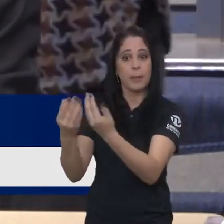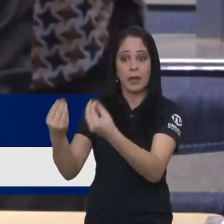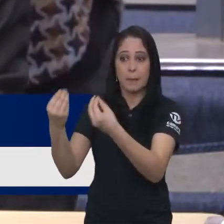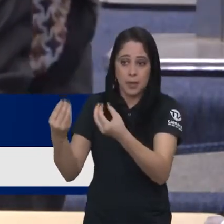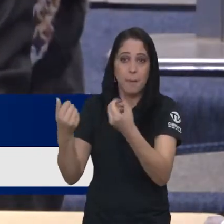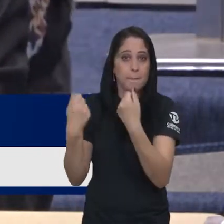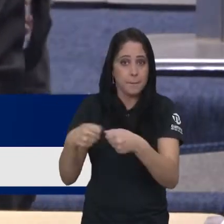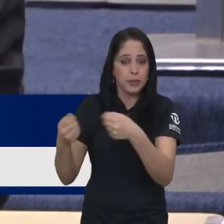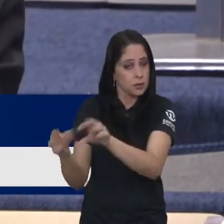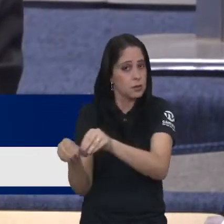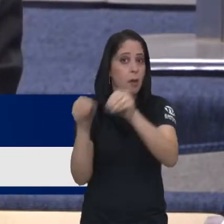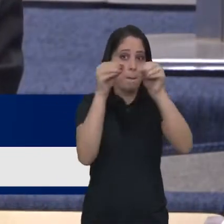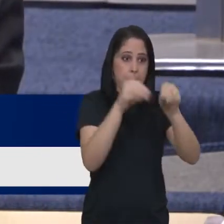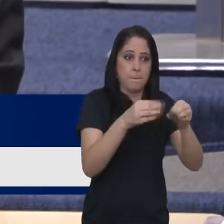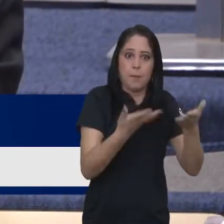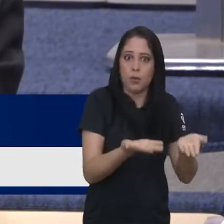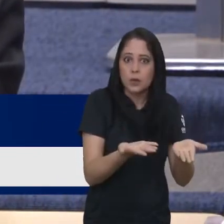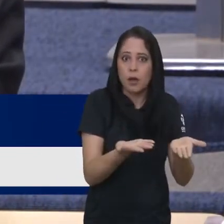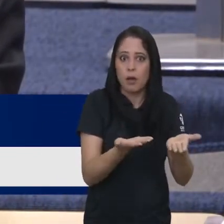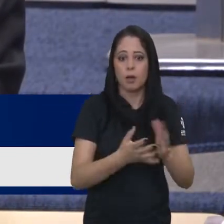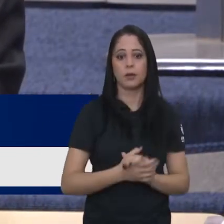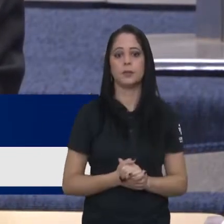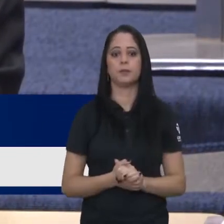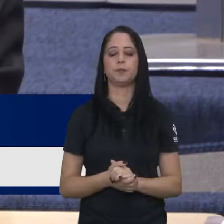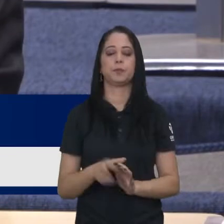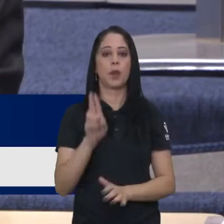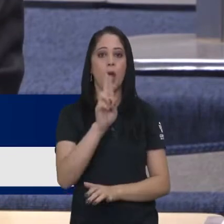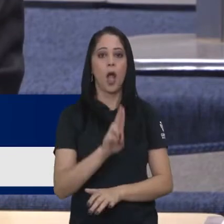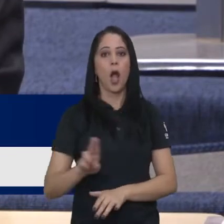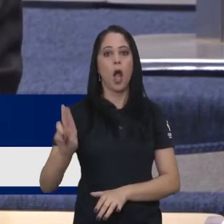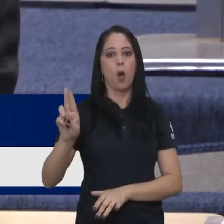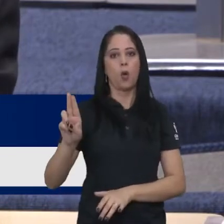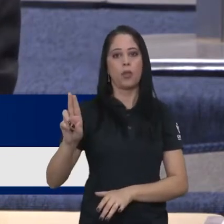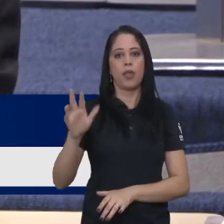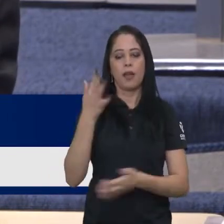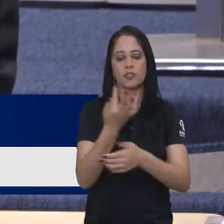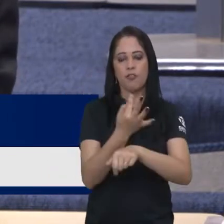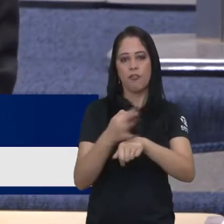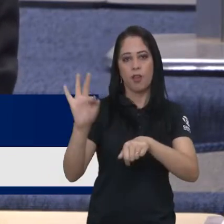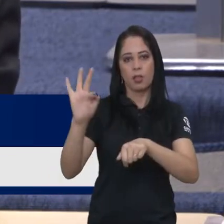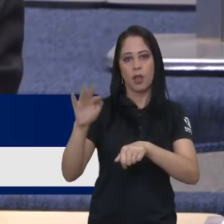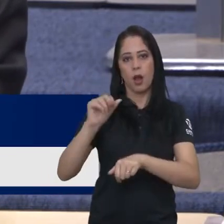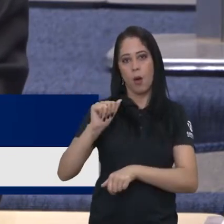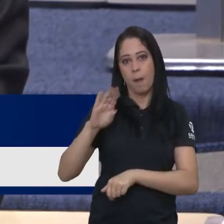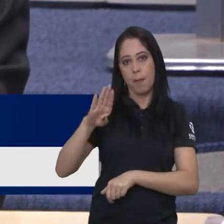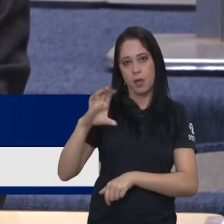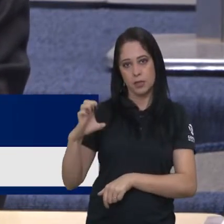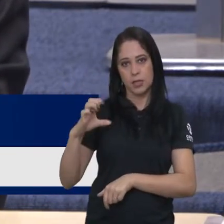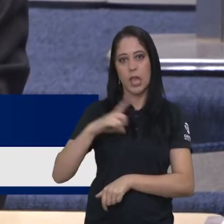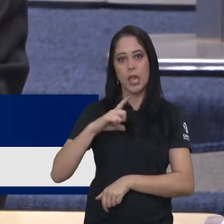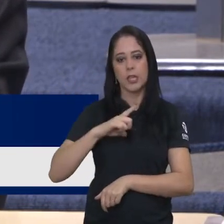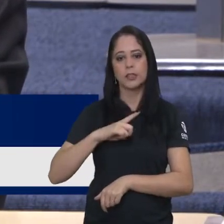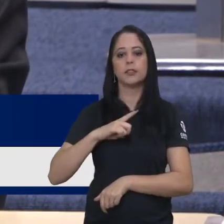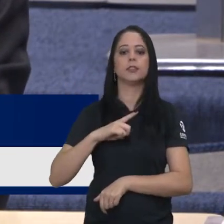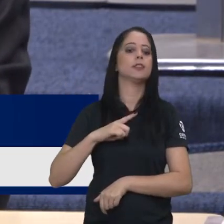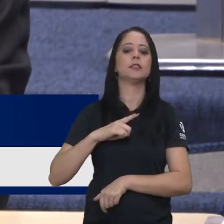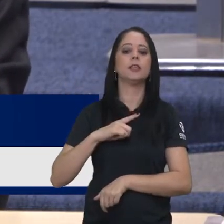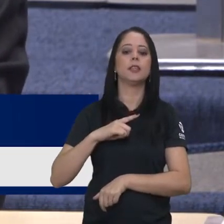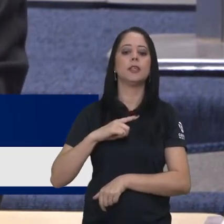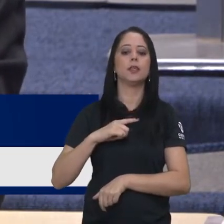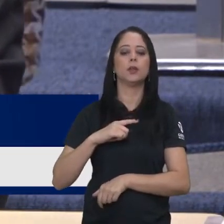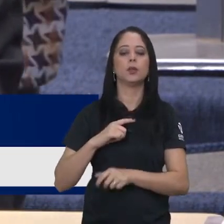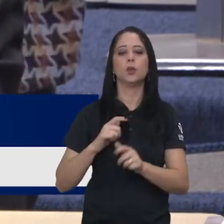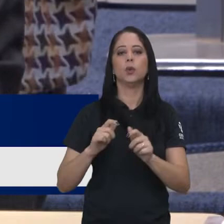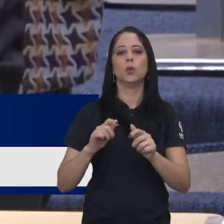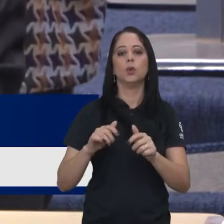para tirar elas e não dá nenhuma opção. a Universidade Federal do ABC tem um laboratório, que é um laboratório que chama